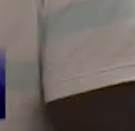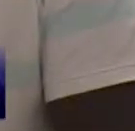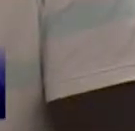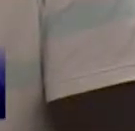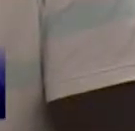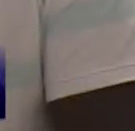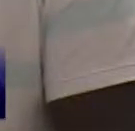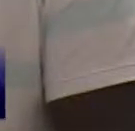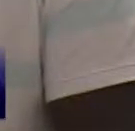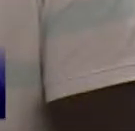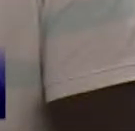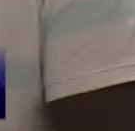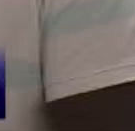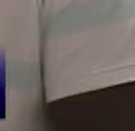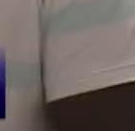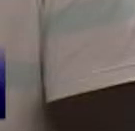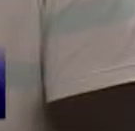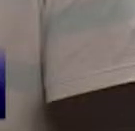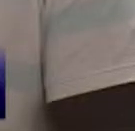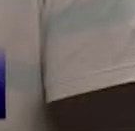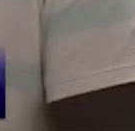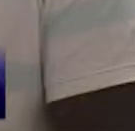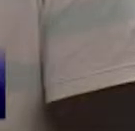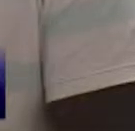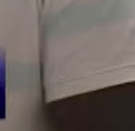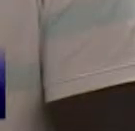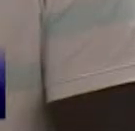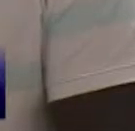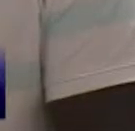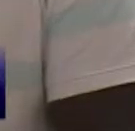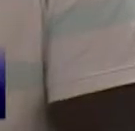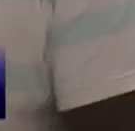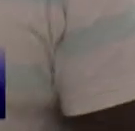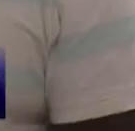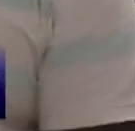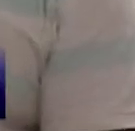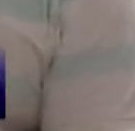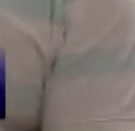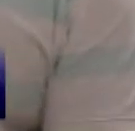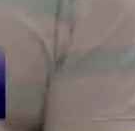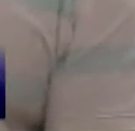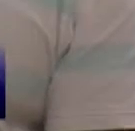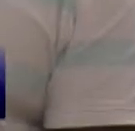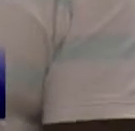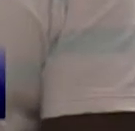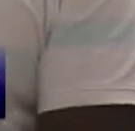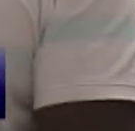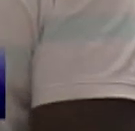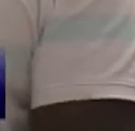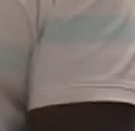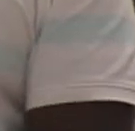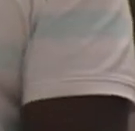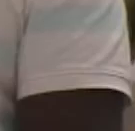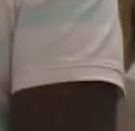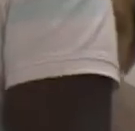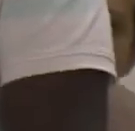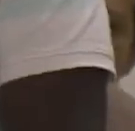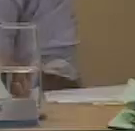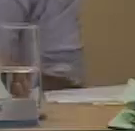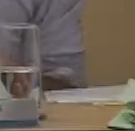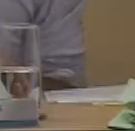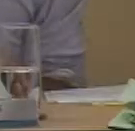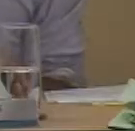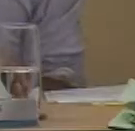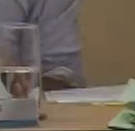responsável aqui na Câmara Municipal para prestar alguns esclarecimentos aos vereadores. Excelência, não há parte na questão de